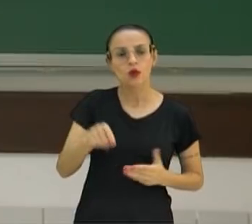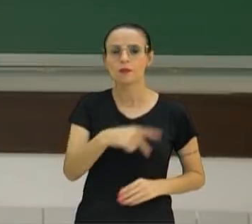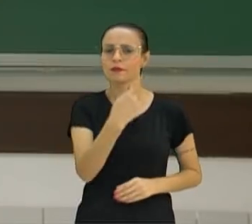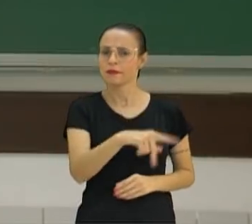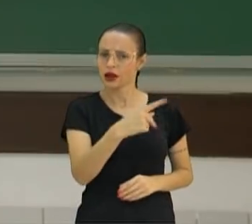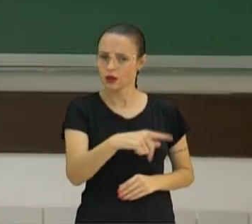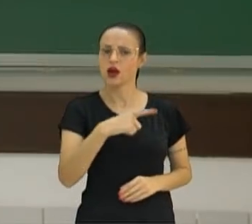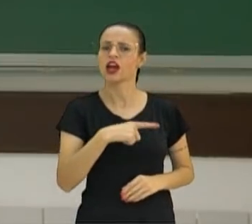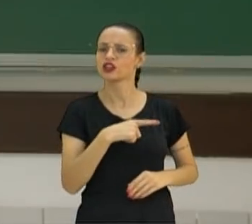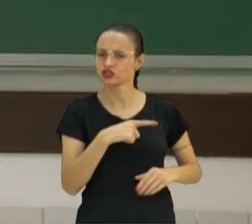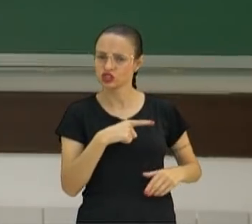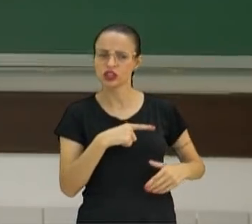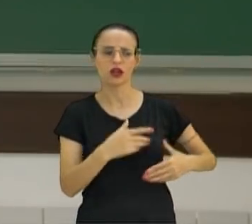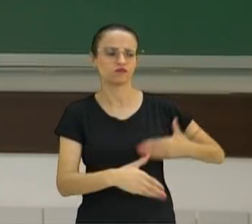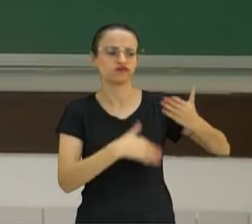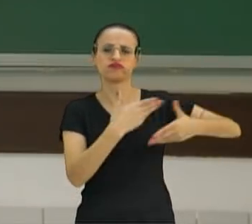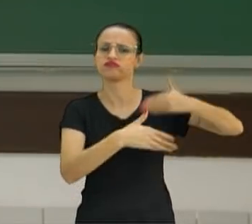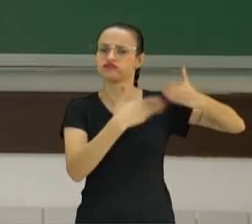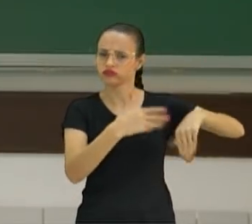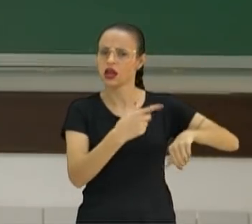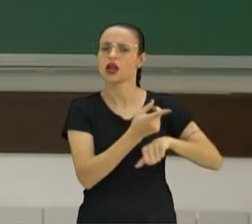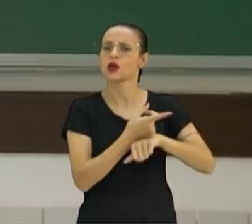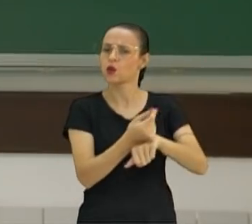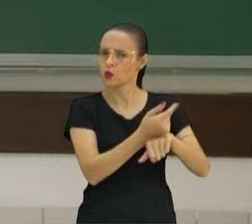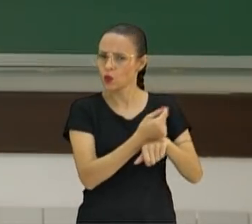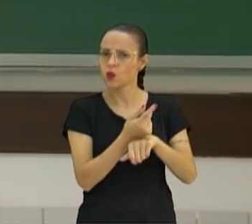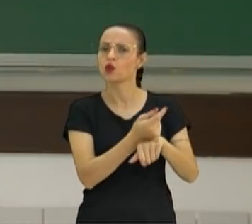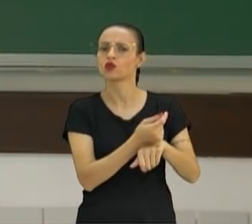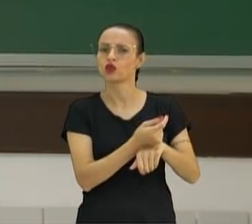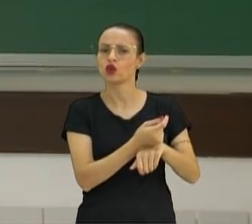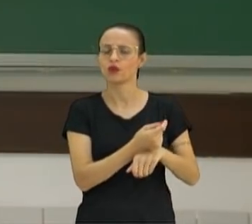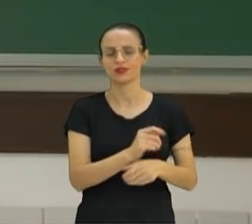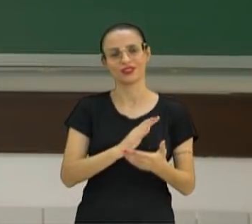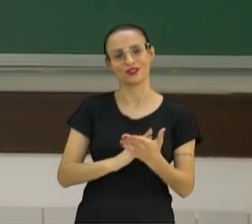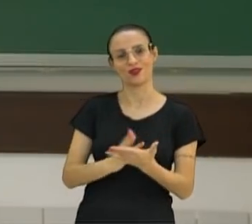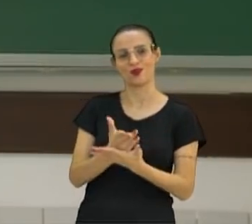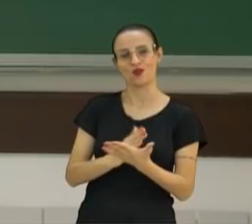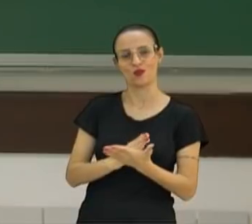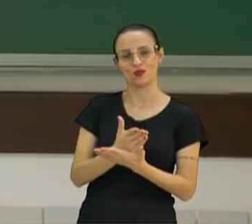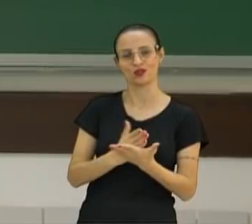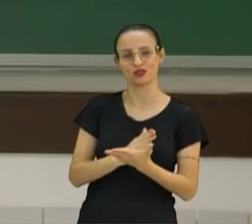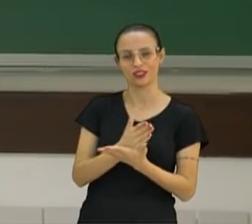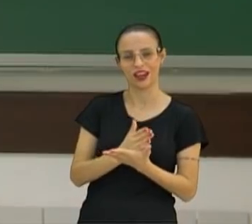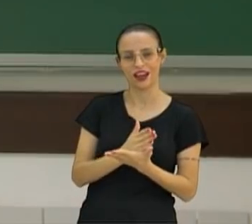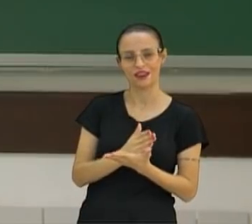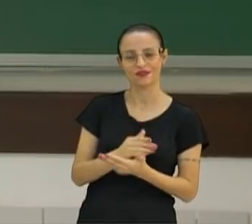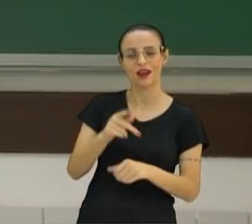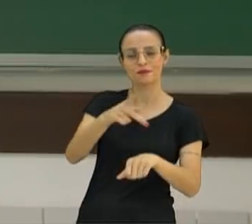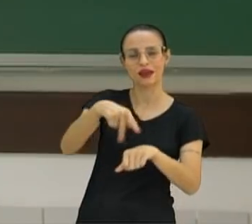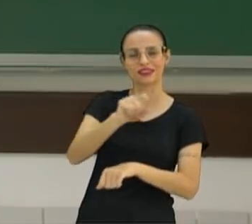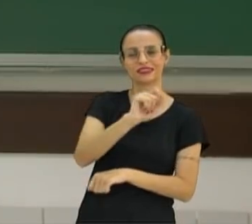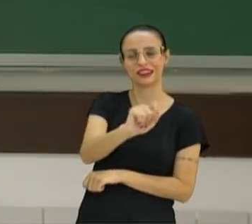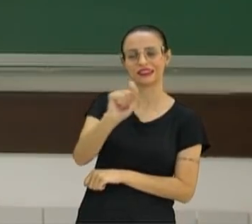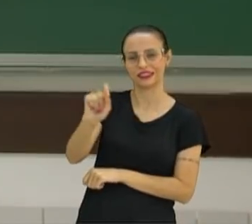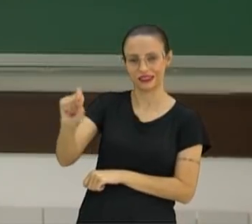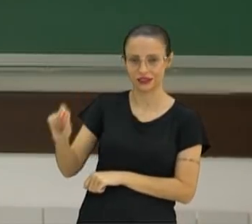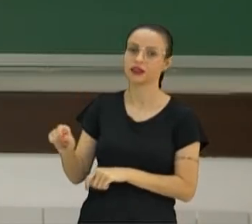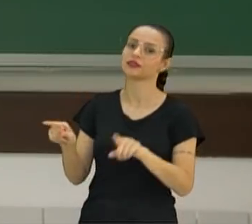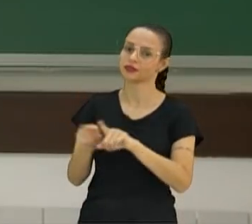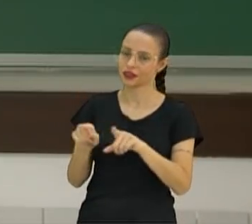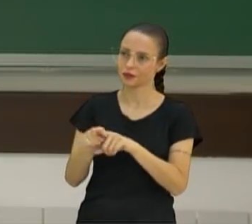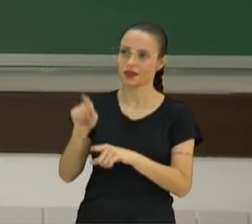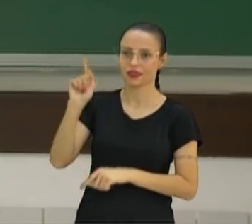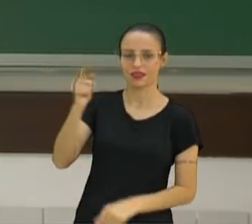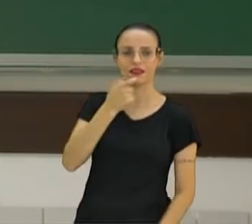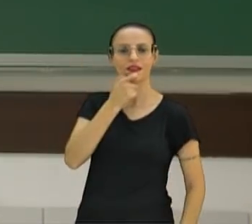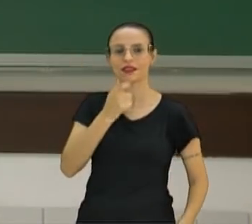grande desenvolvimento econômico do período, que incomodava as nações vizinhas e incomodava também a Inglaterra, que